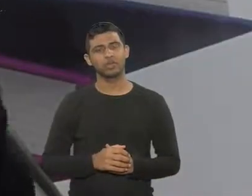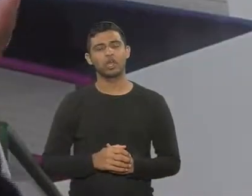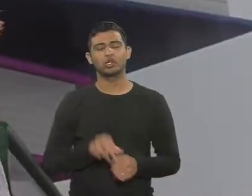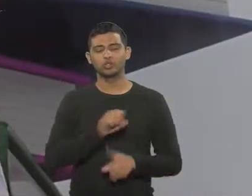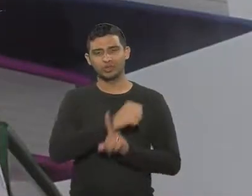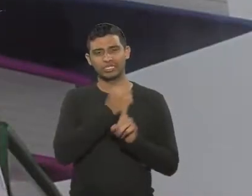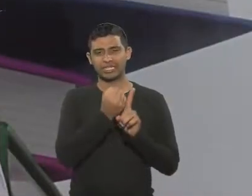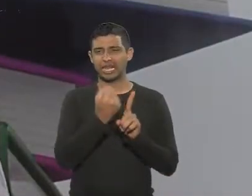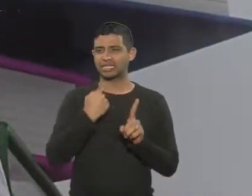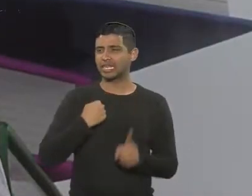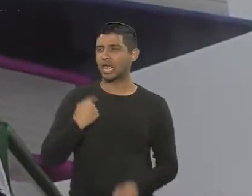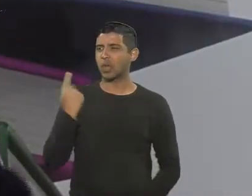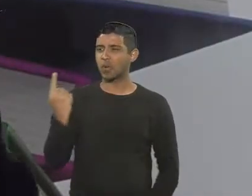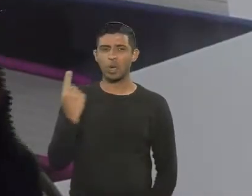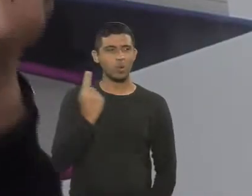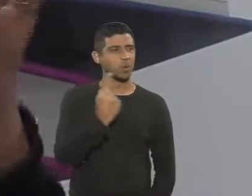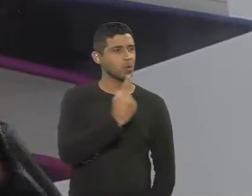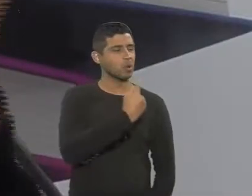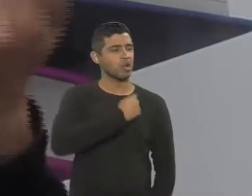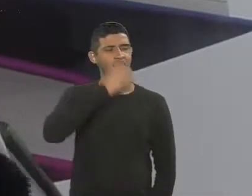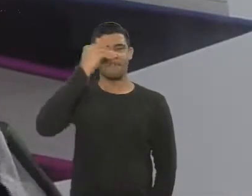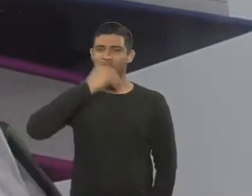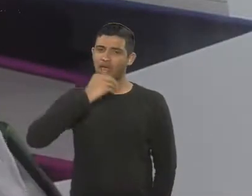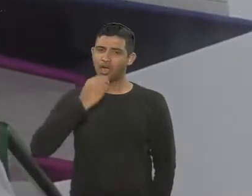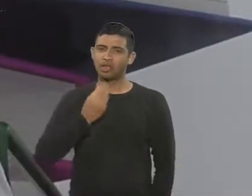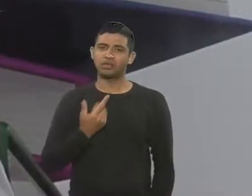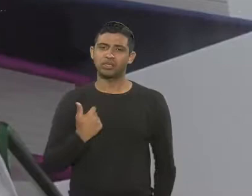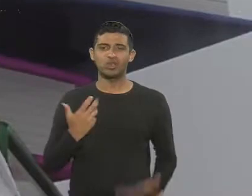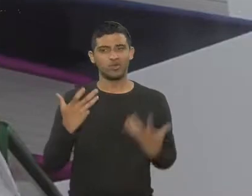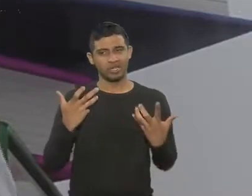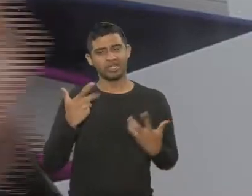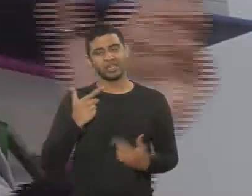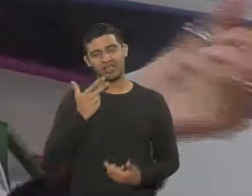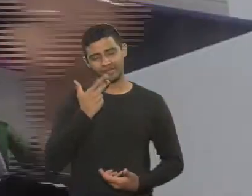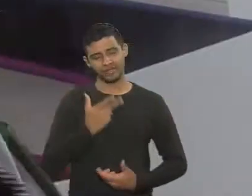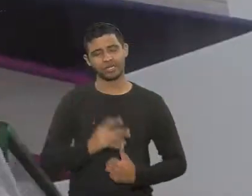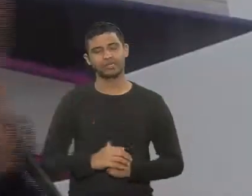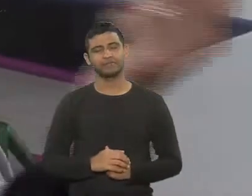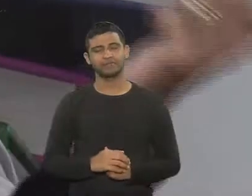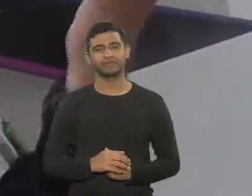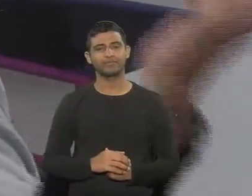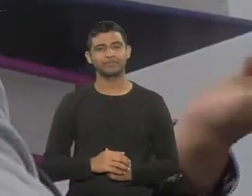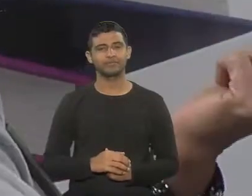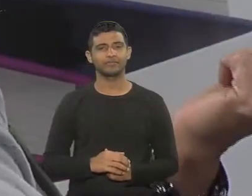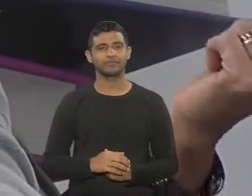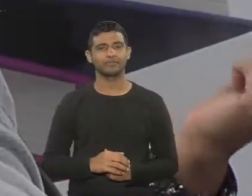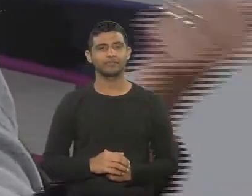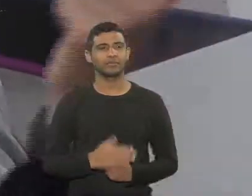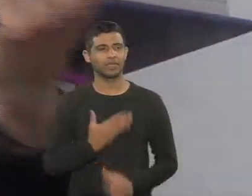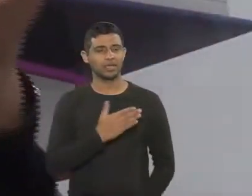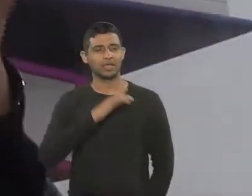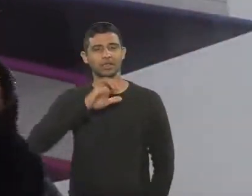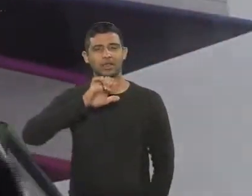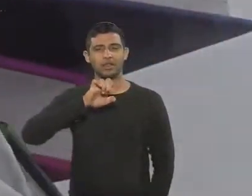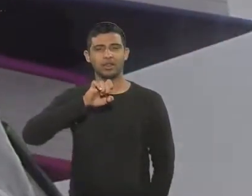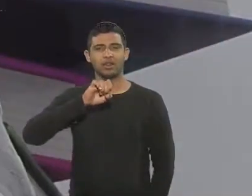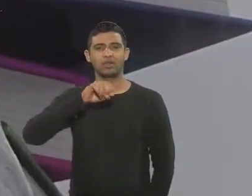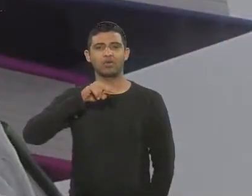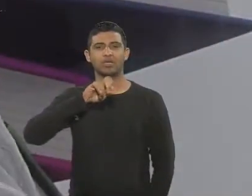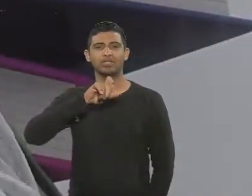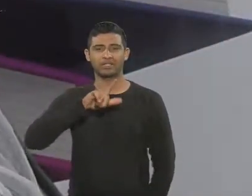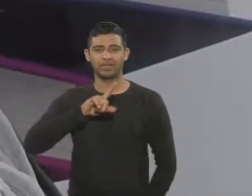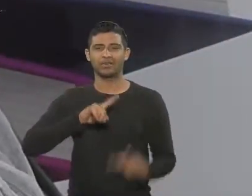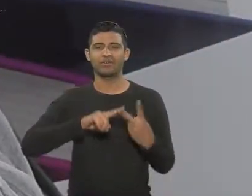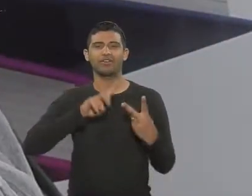eus frágeis, né? Que era exatamente o que eu queria pontuar, né? Juntando o que o Leonel e o Vitor